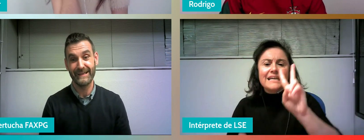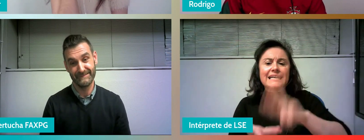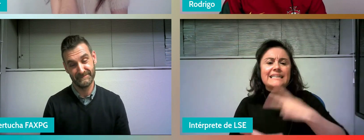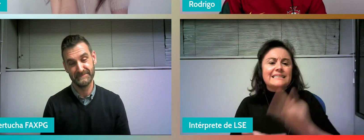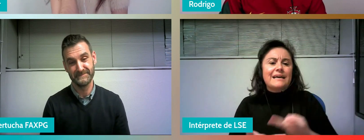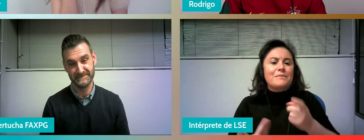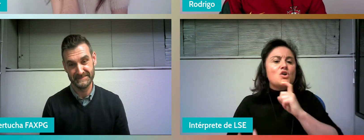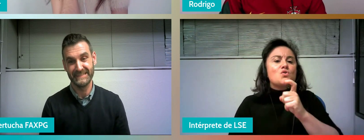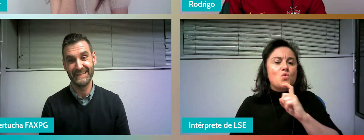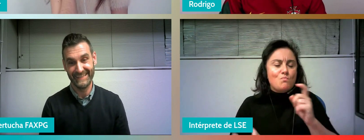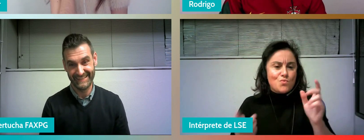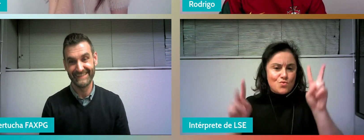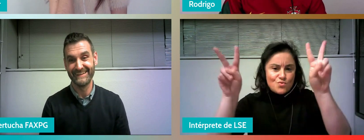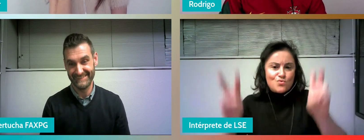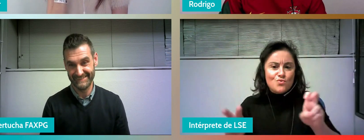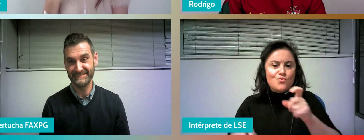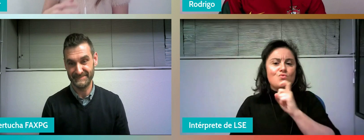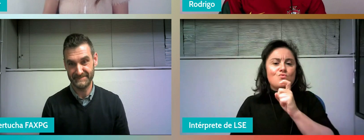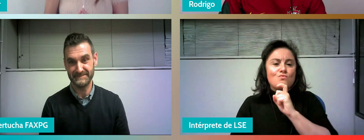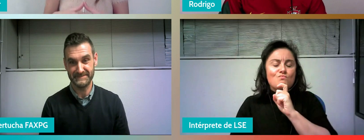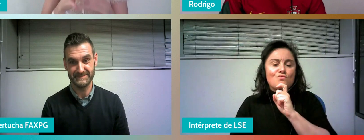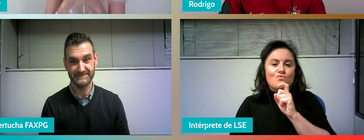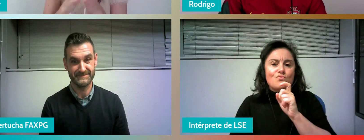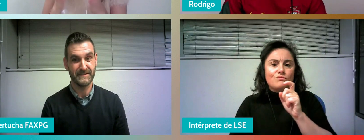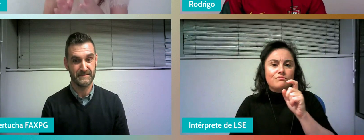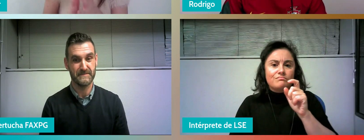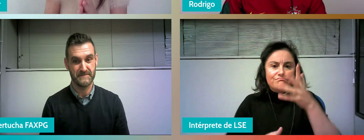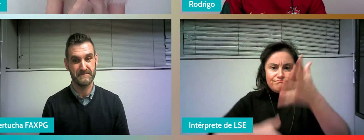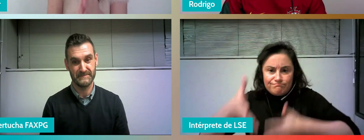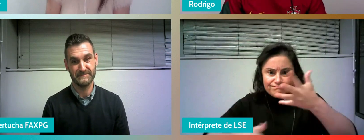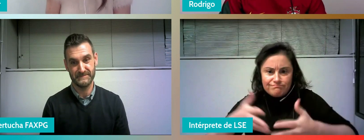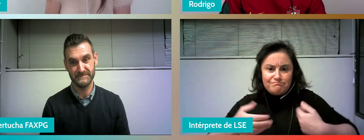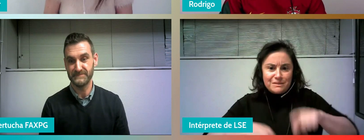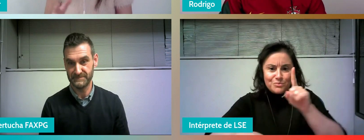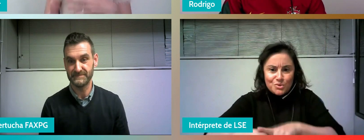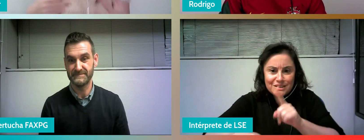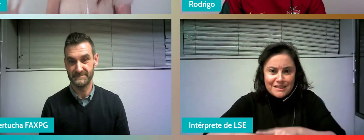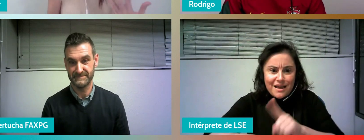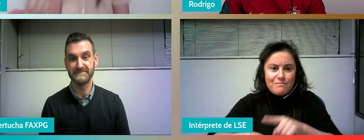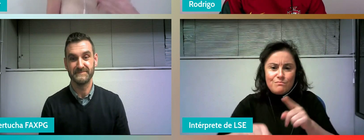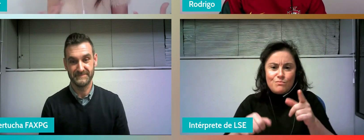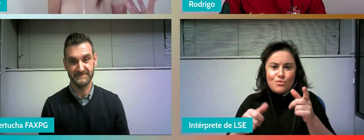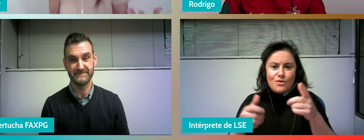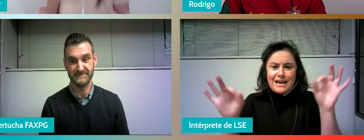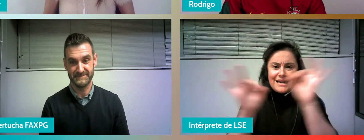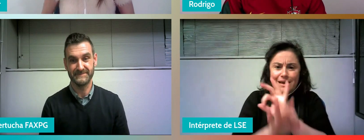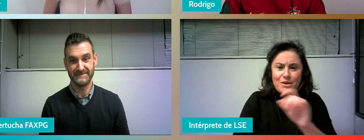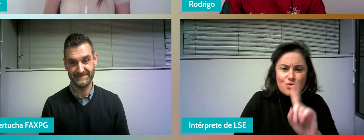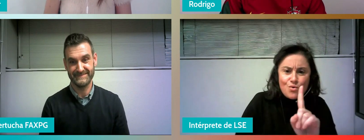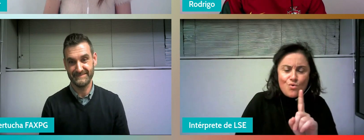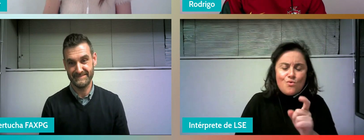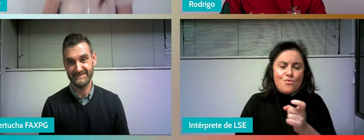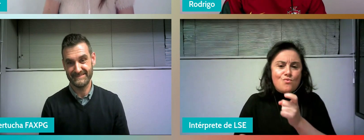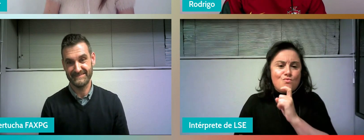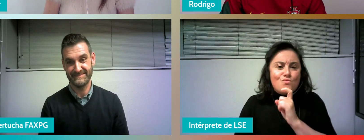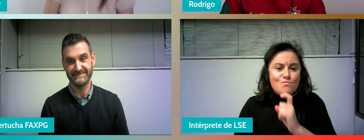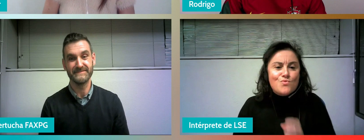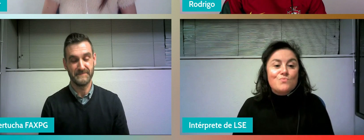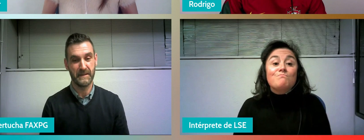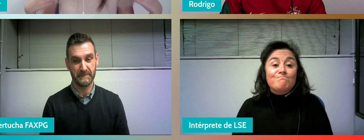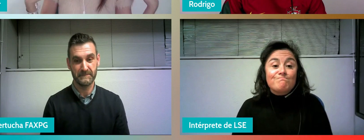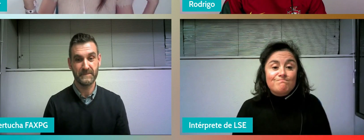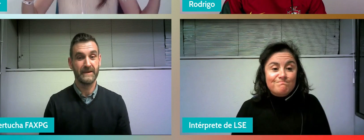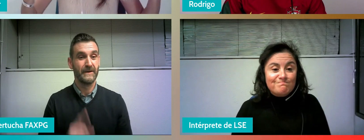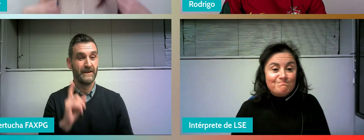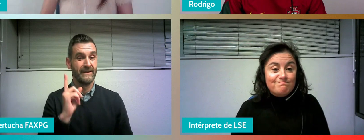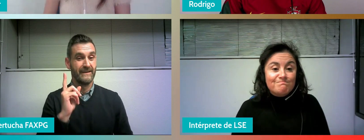intérprete? Como consigues ir signando todo ao momento, non equivocarte, non sei, como é?